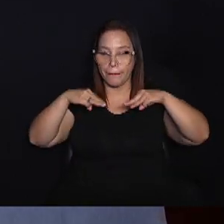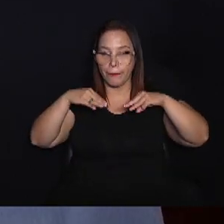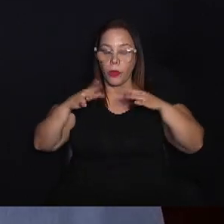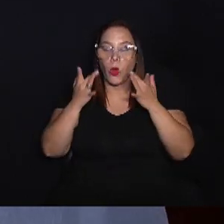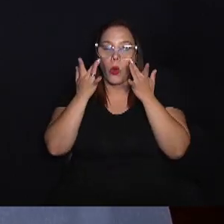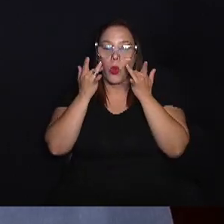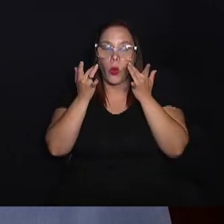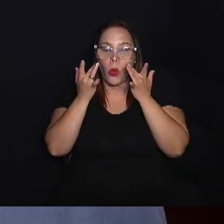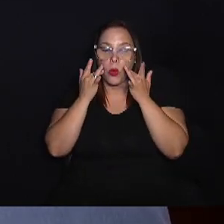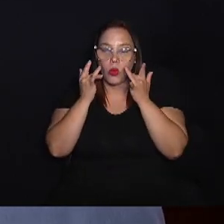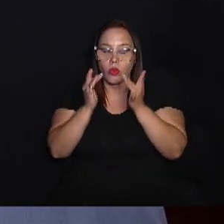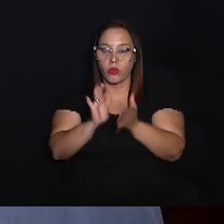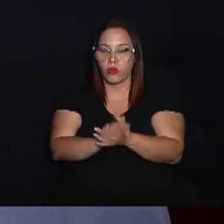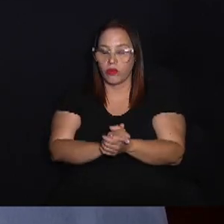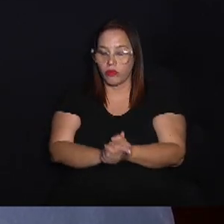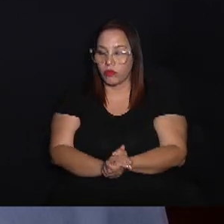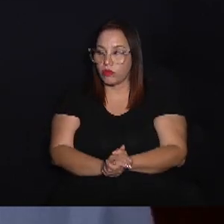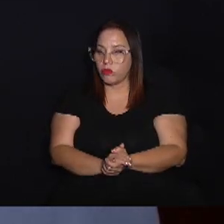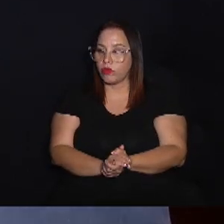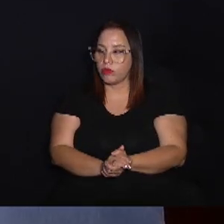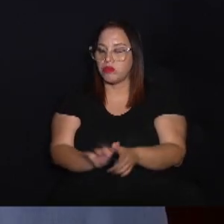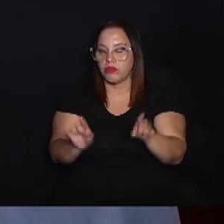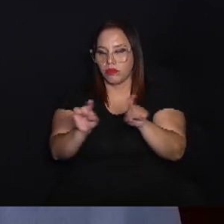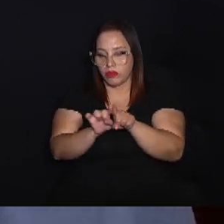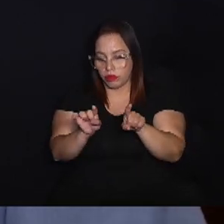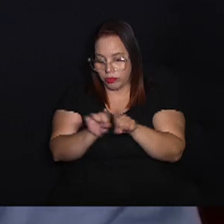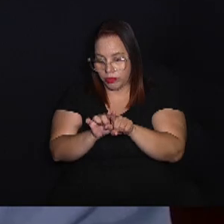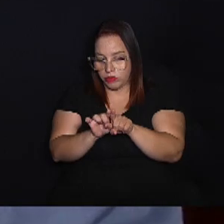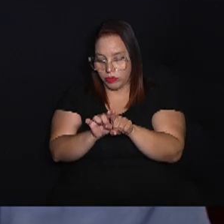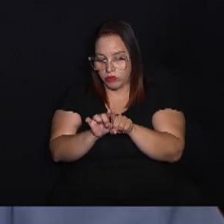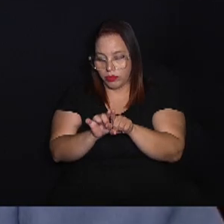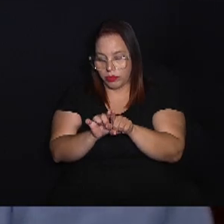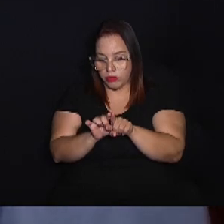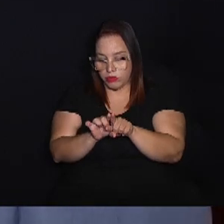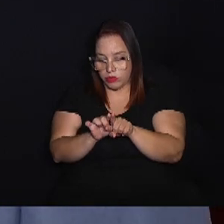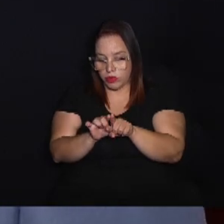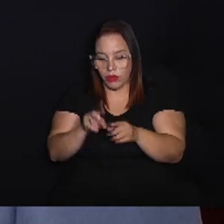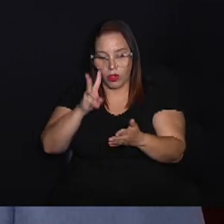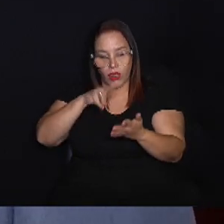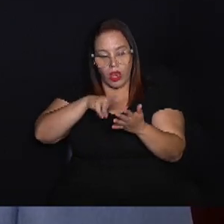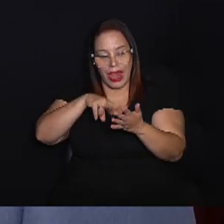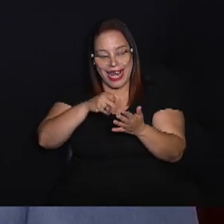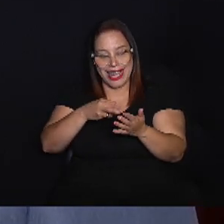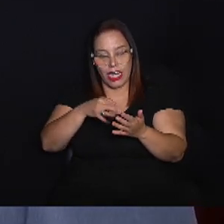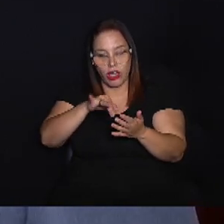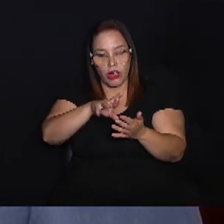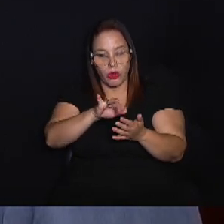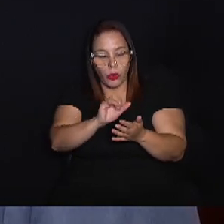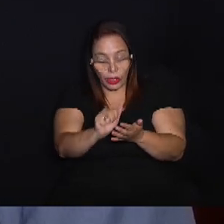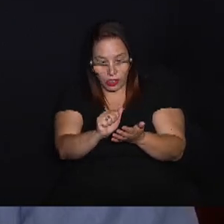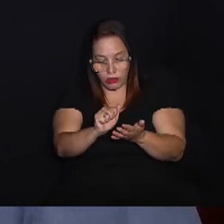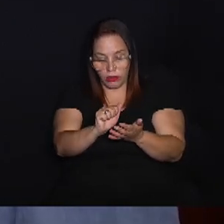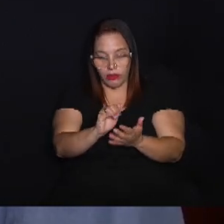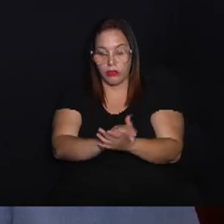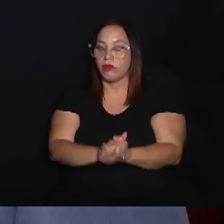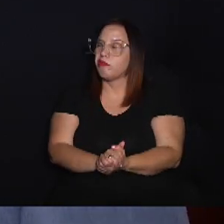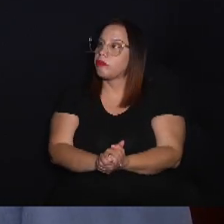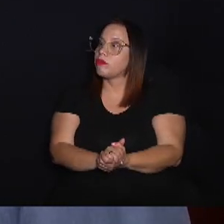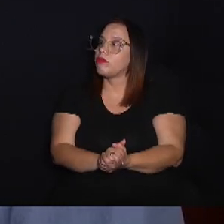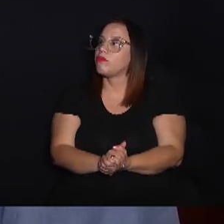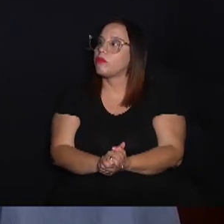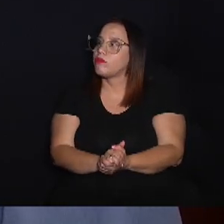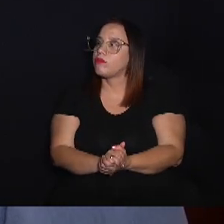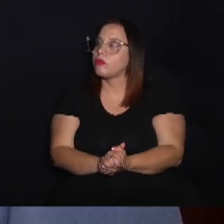teatro e também a literatura. Sendo que literatura,